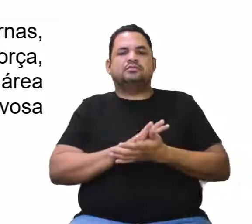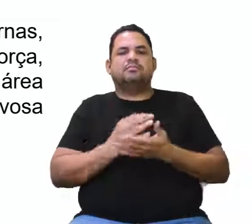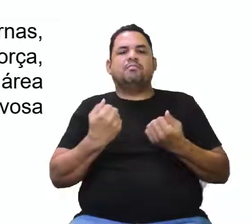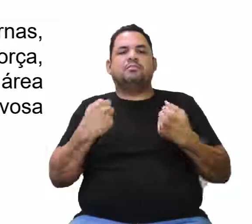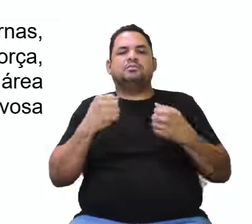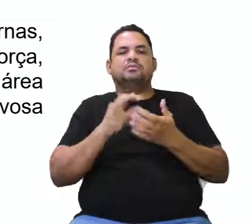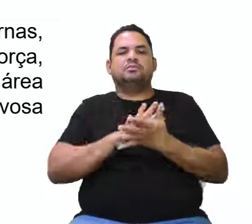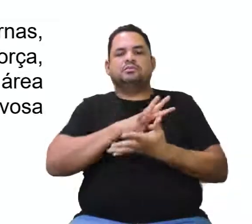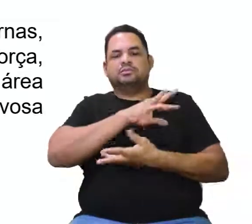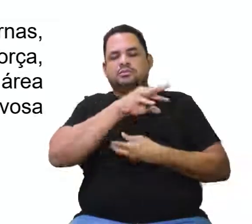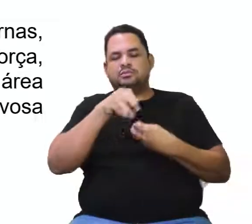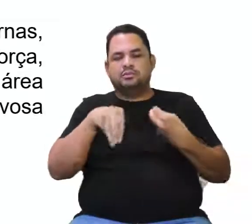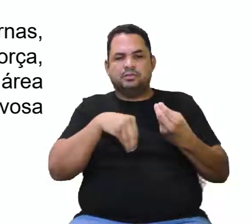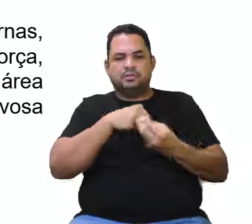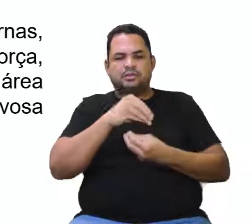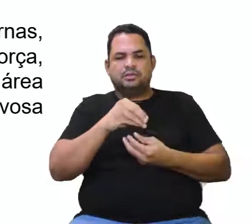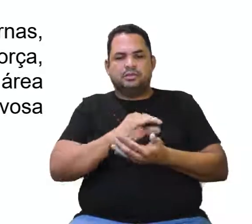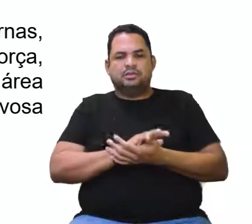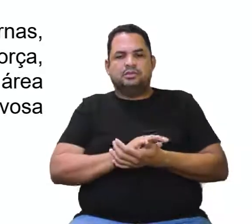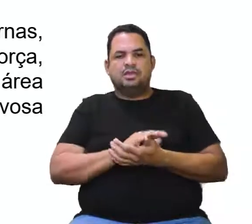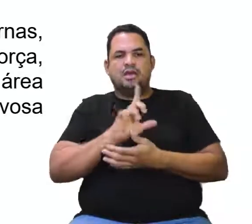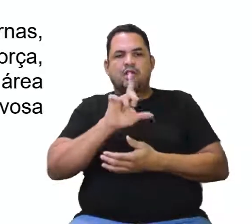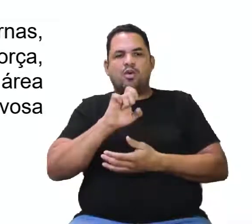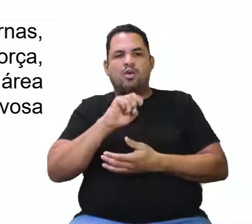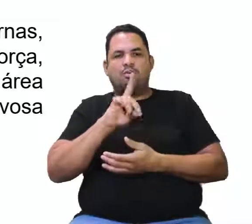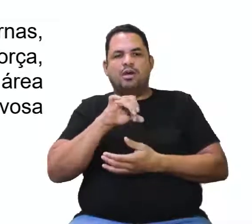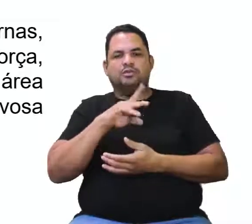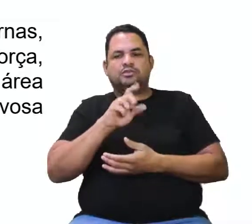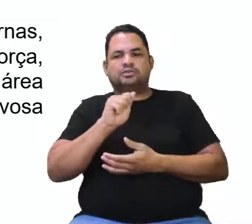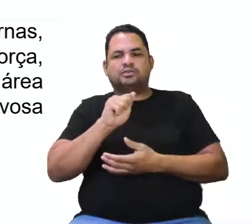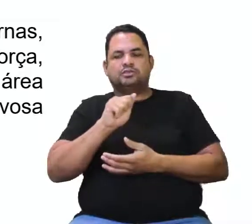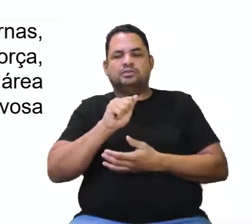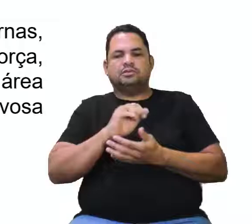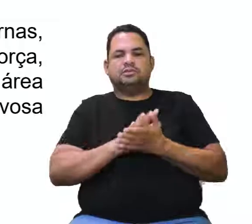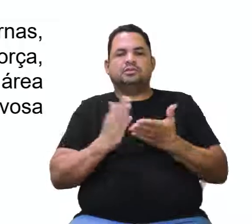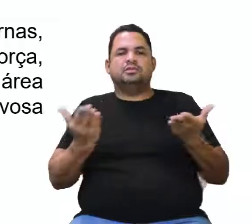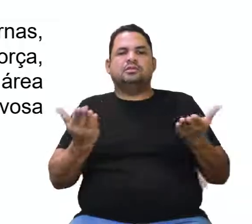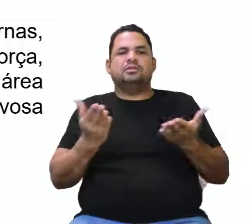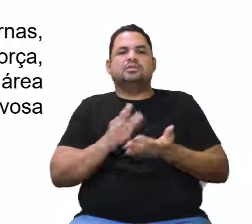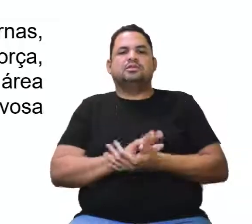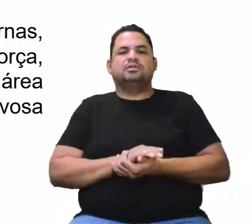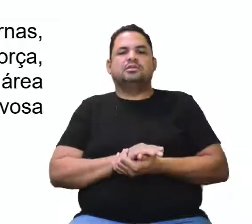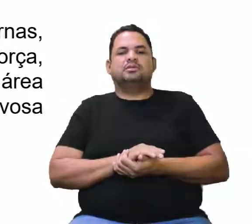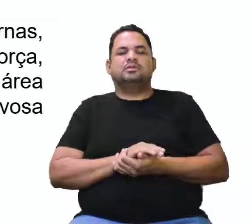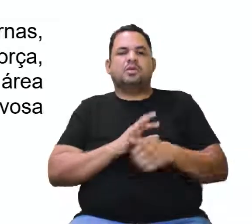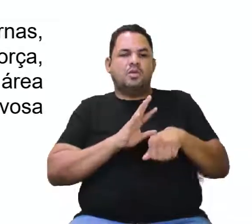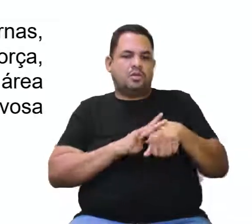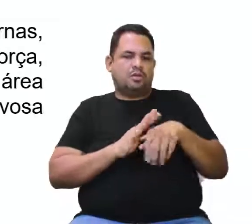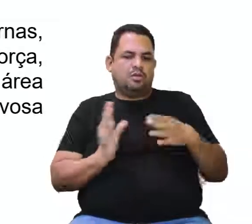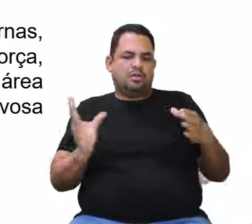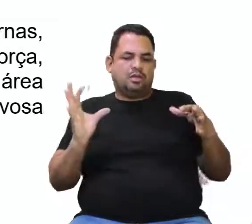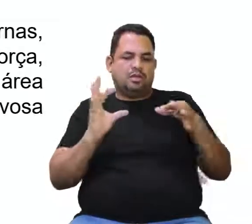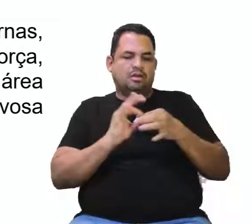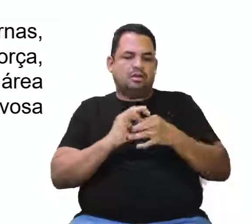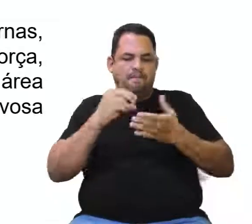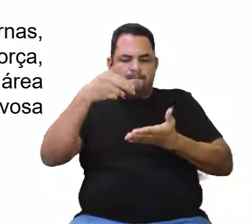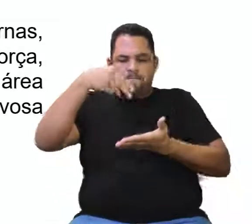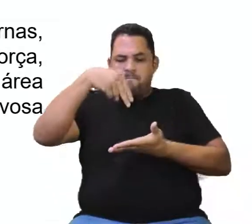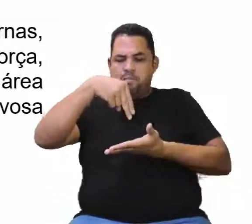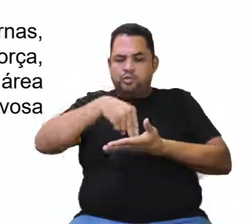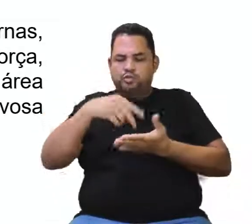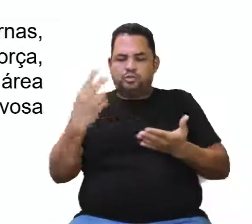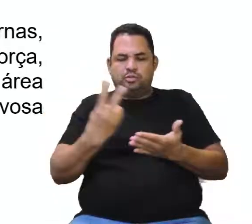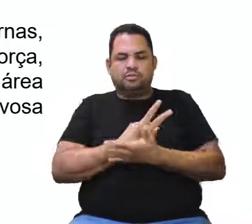multi-ações aí que estão envolvendo nessa lombalgia. Perfeito. Então, vejam bem, a lombalgia, ela é uma doença associada à má postura, mas não